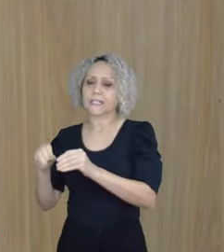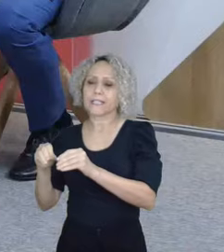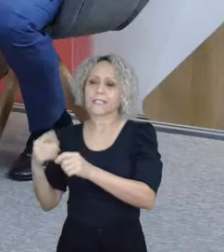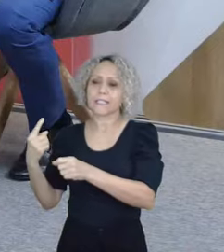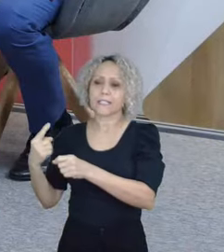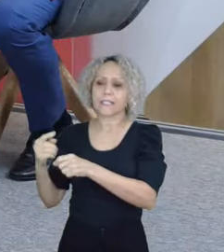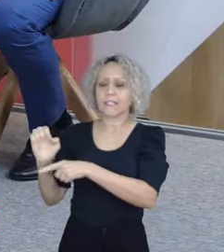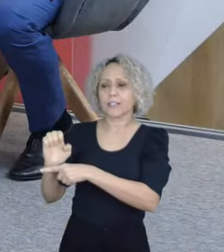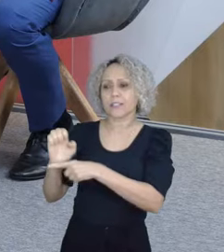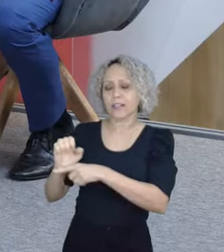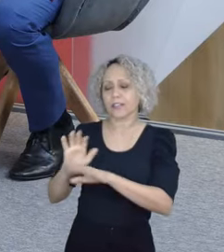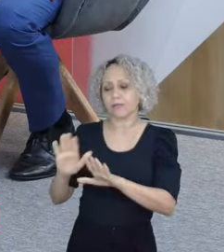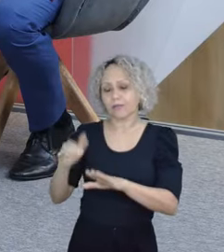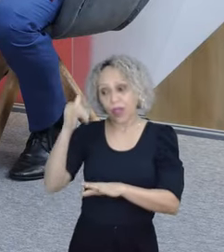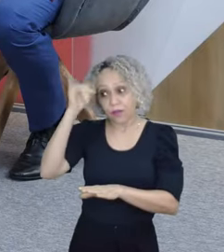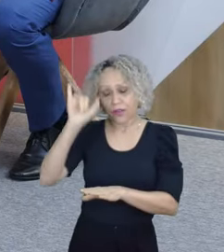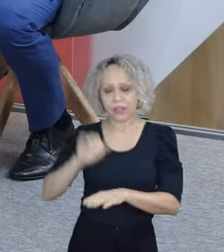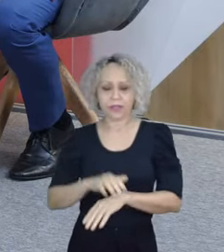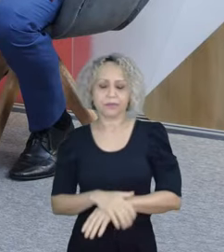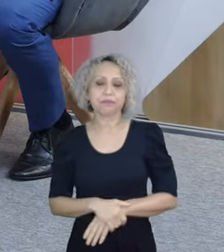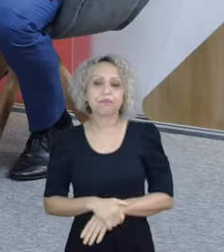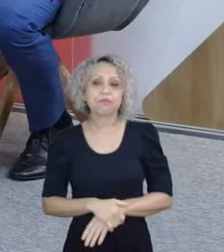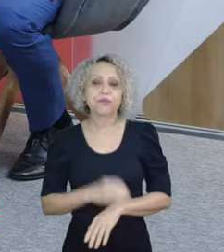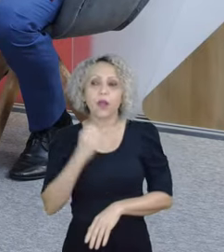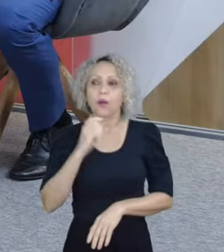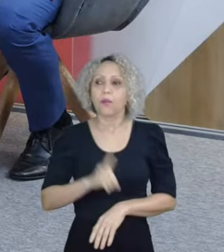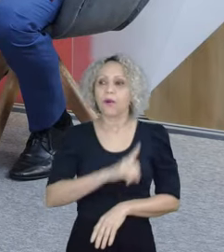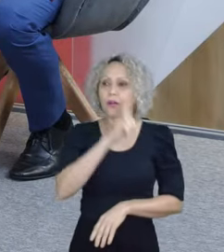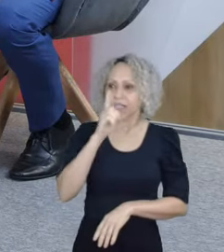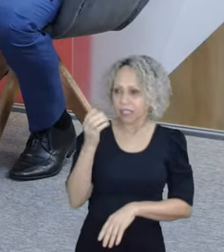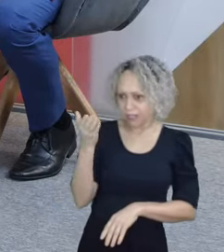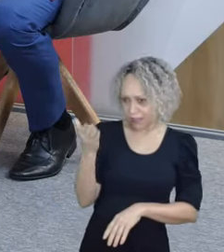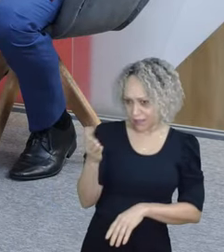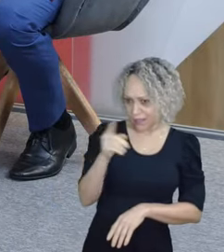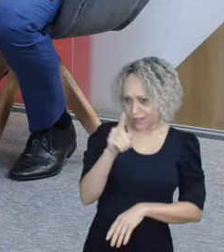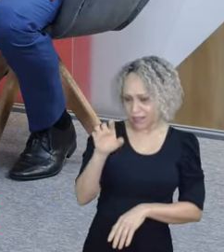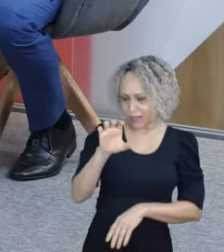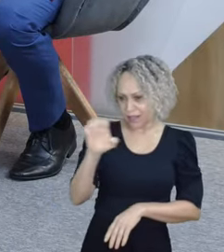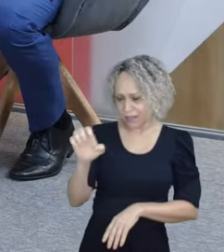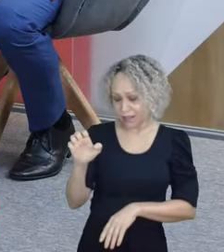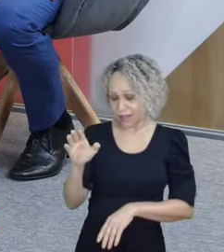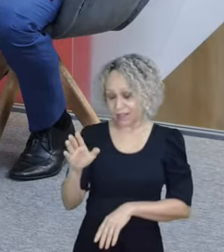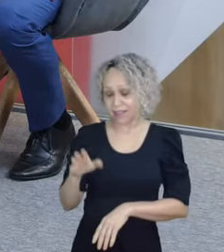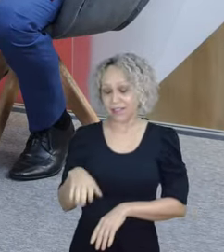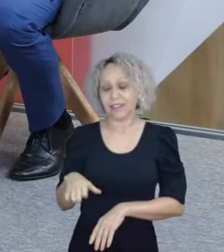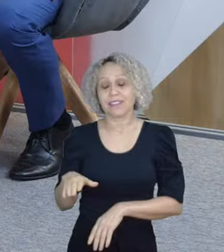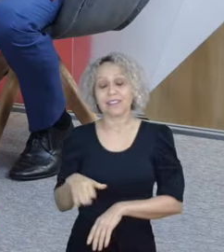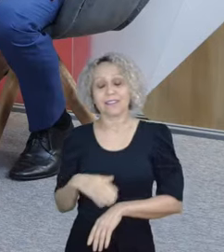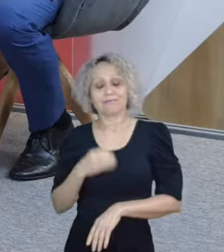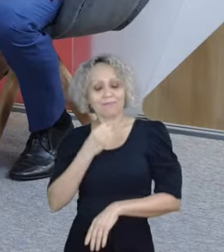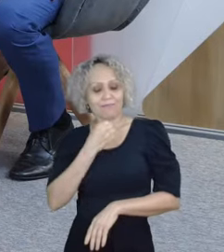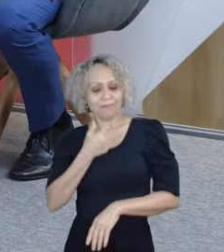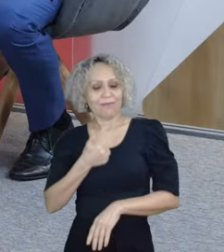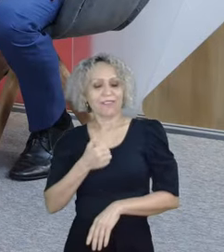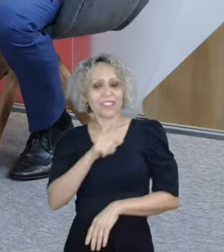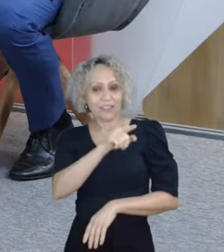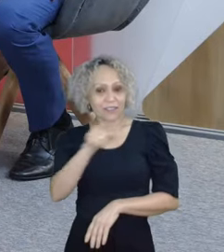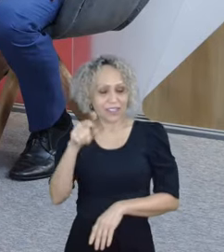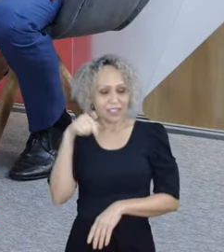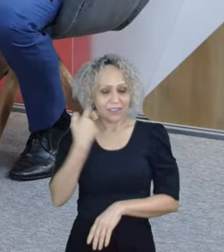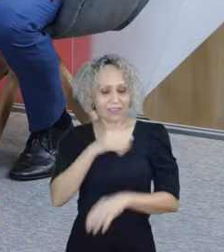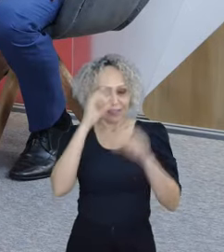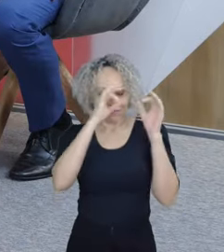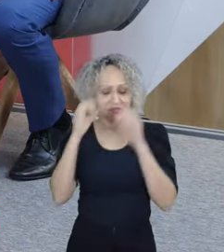dia, deputado. Bem-vindo. Bom dia, Amanda. Bom dia a quem nos assiste. Muito bom estar aqui mais uma vez. Deputado, eu queria que